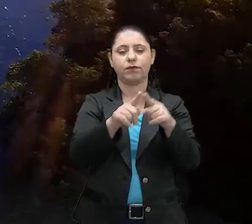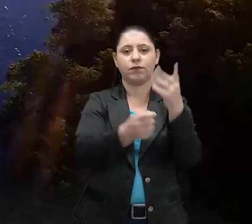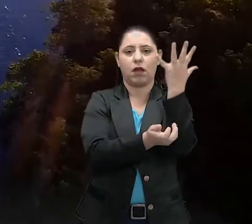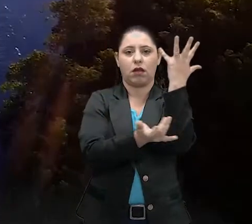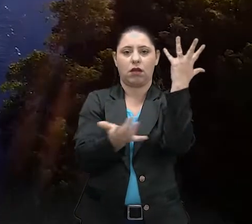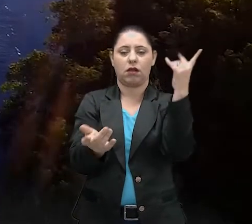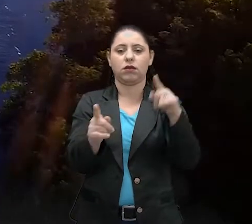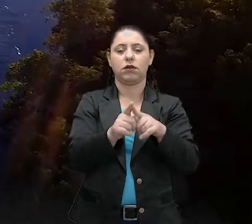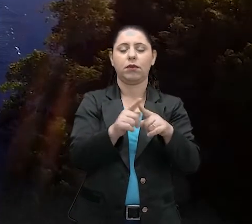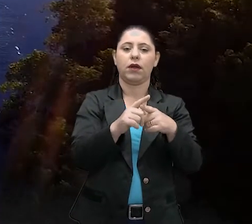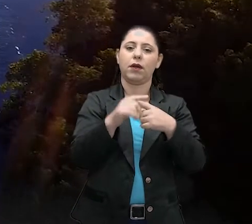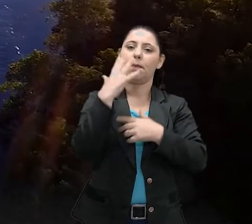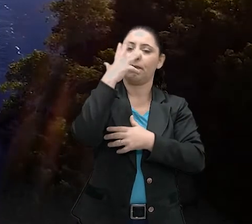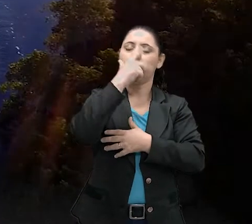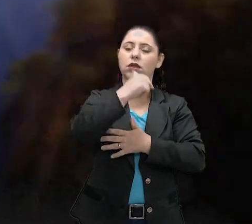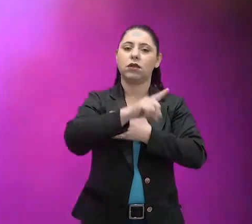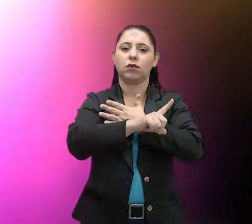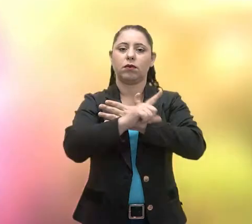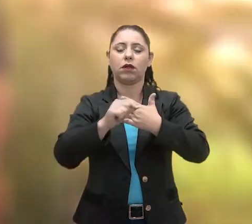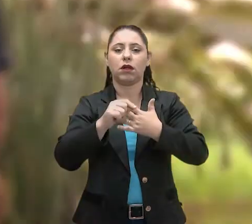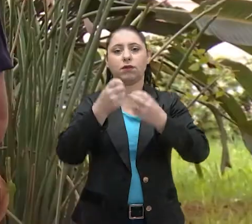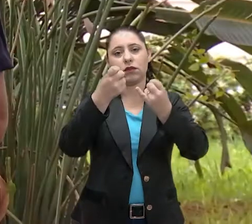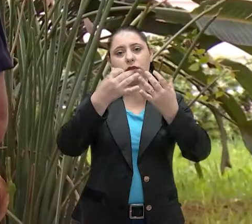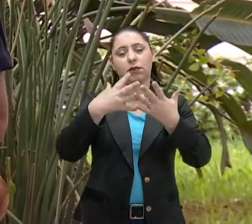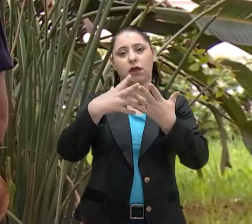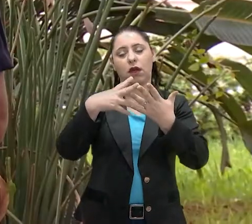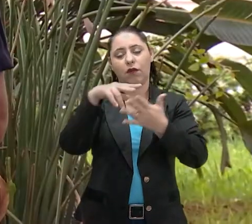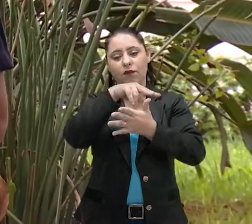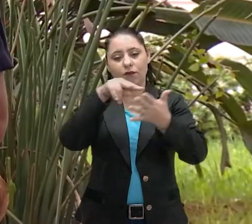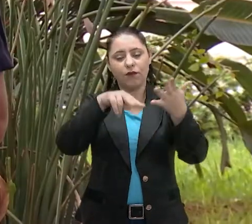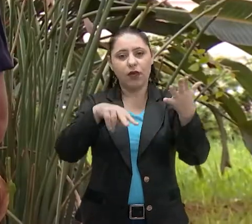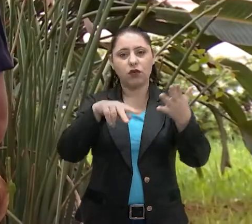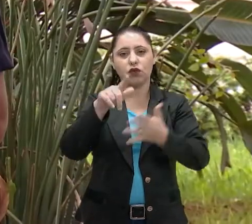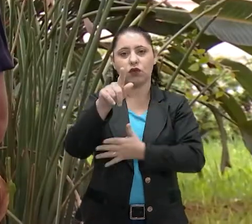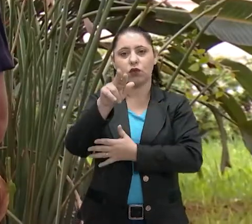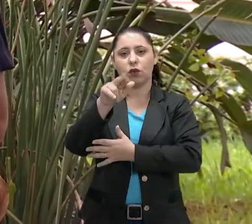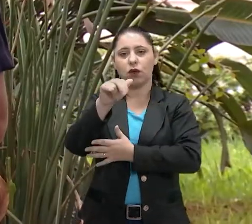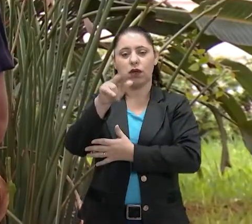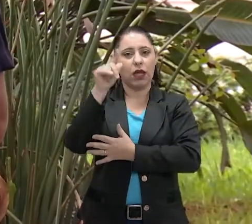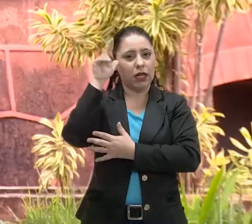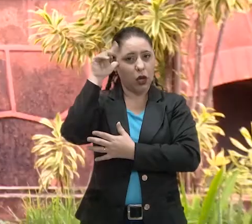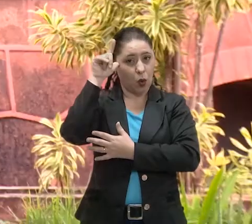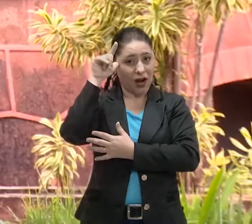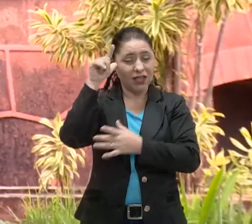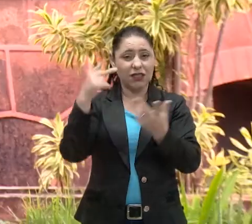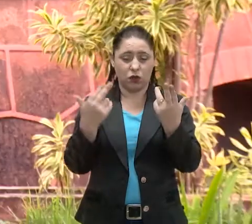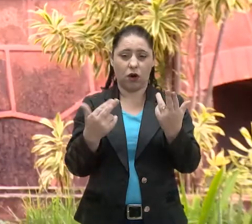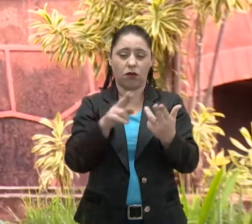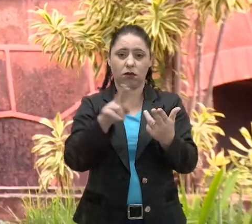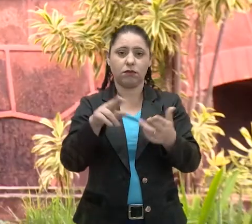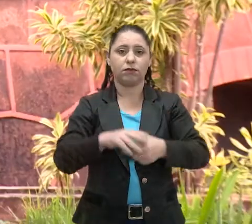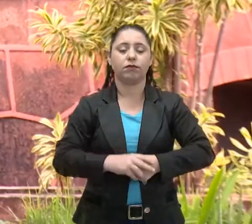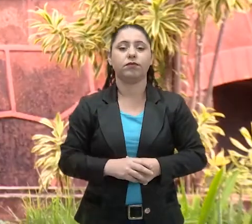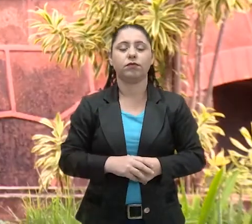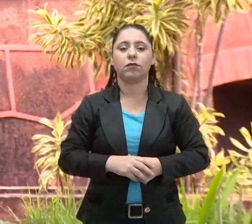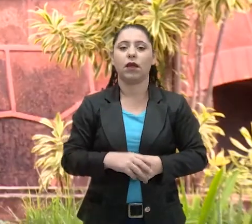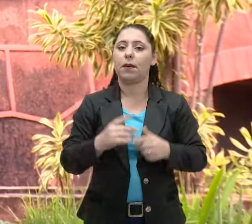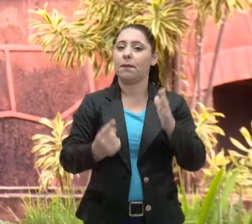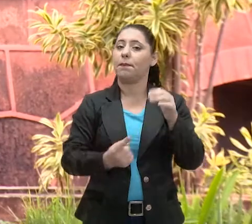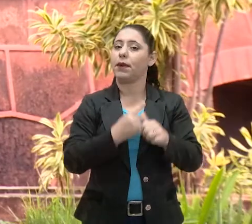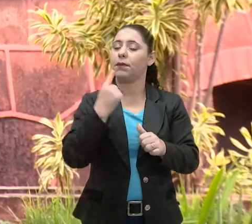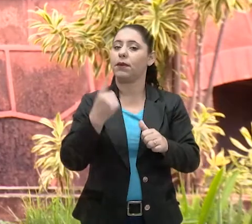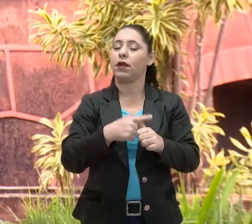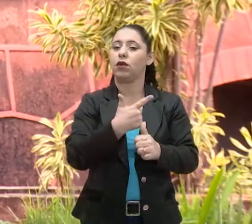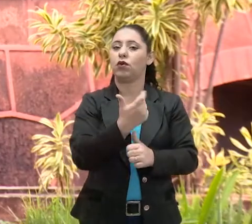Bonito, falo do Pantanal, falo de coisas mais regionais mesmo nesses versos guaranis. Em 2019, né, você organizou a